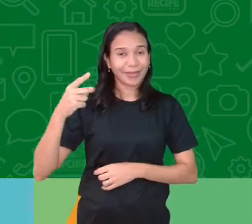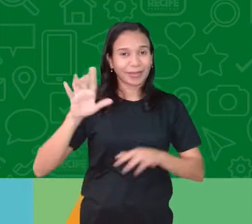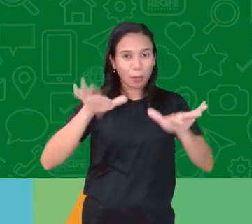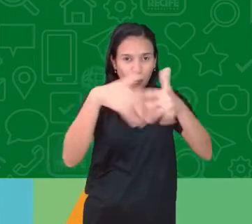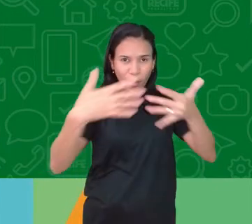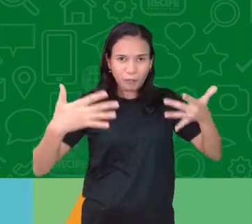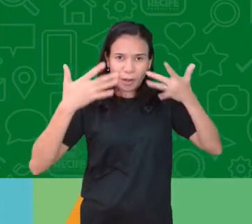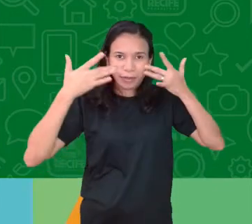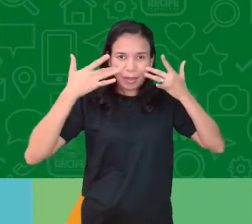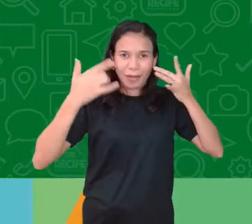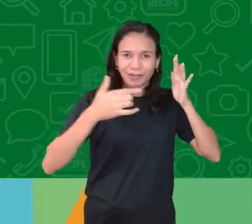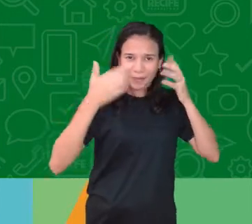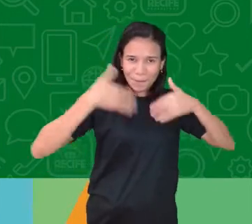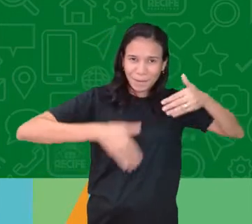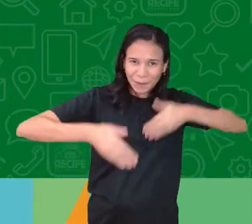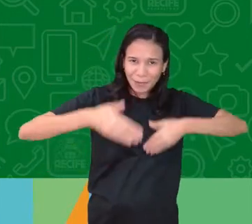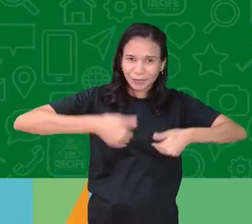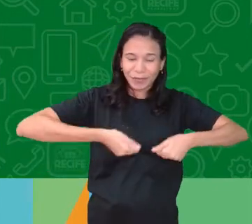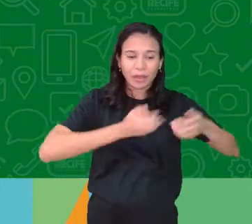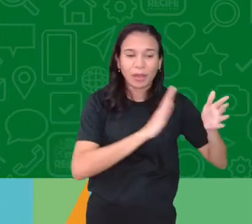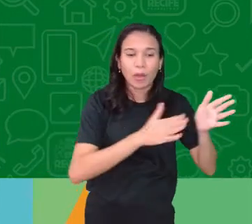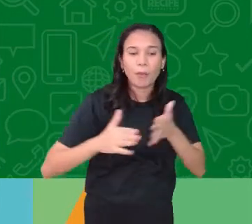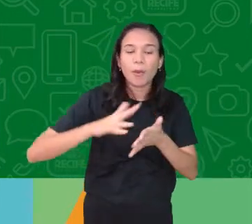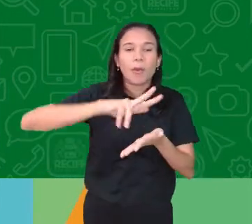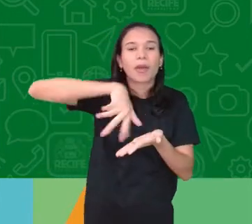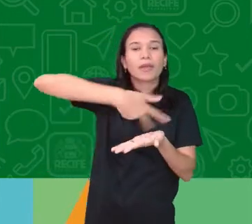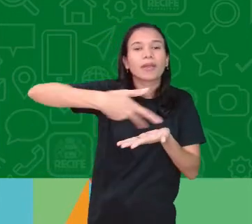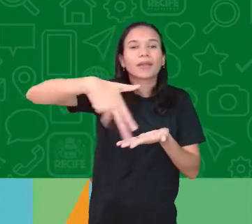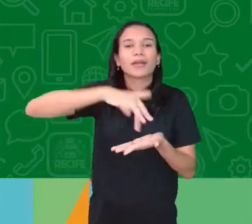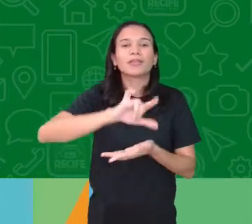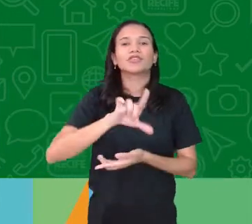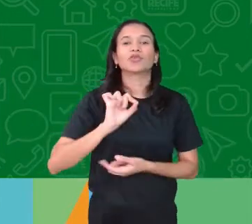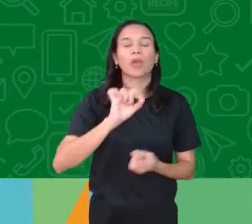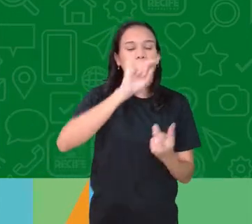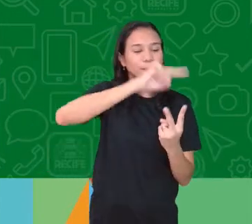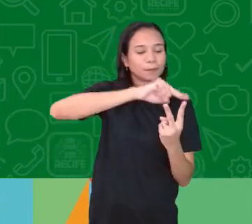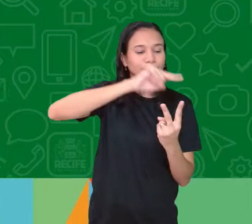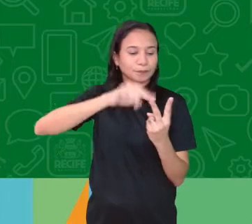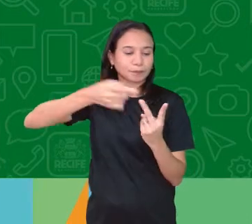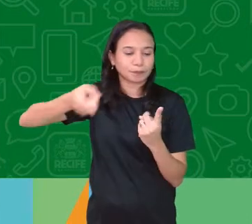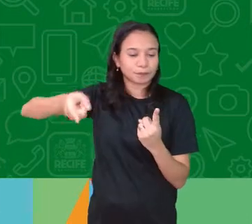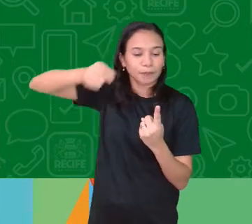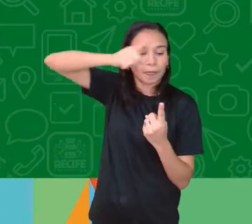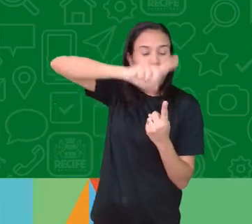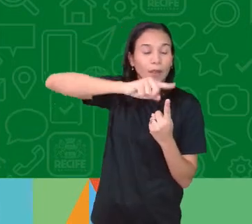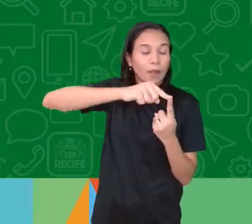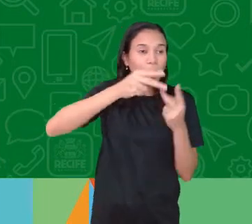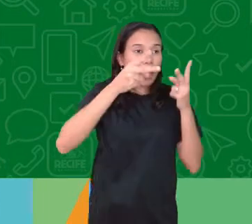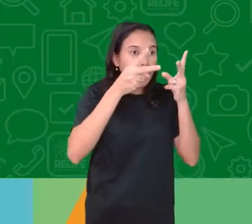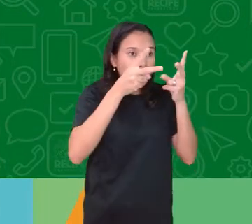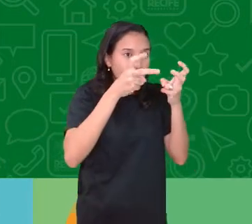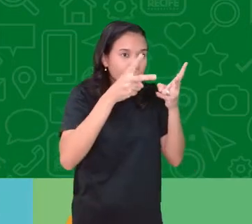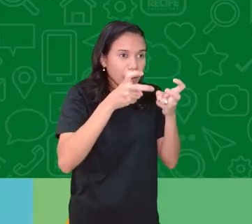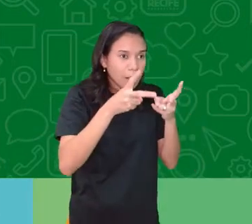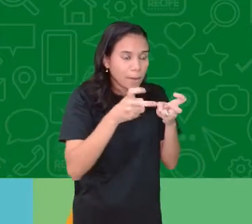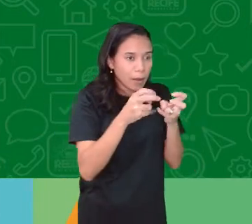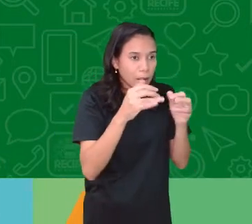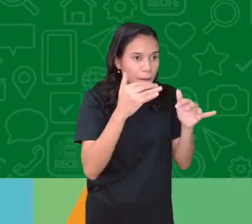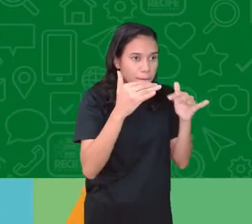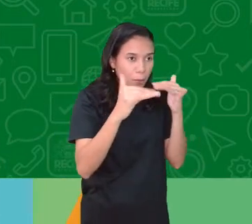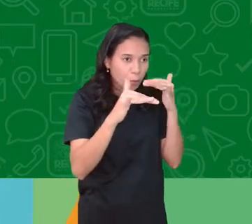espetáculo que eu participei, o processo coreográfico ele se deu de duas maneiras. Uma que era a percepção da coreógrafa e diretora,